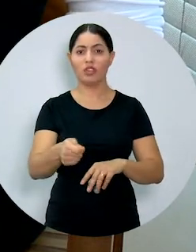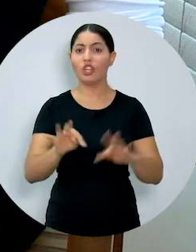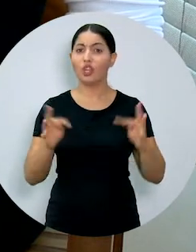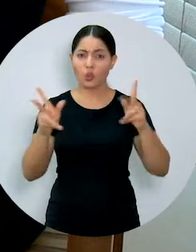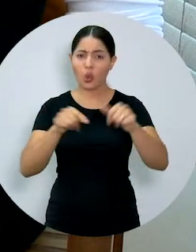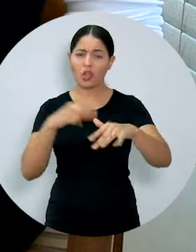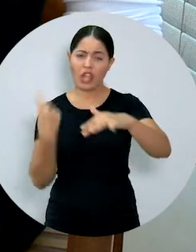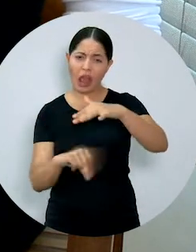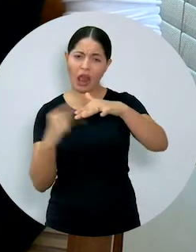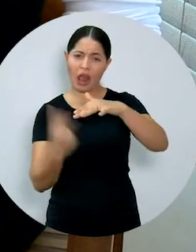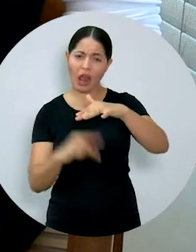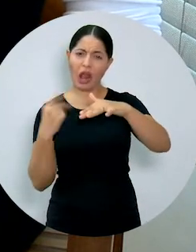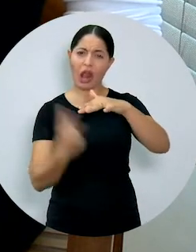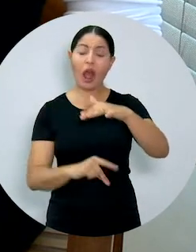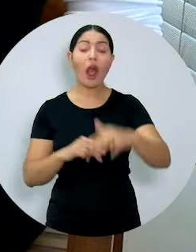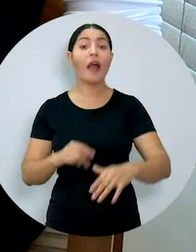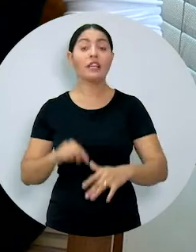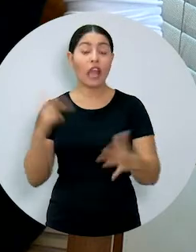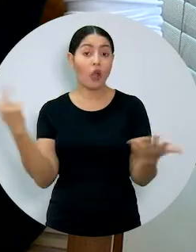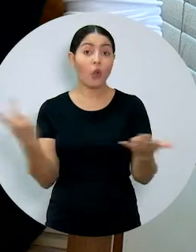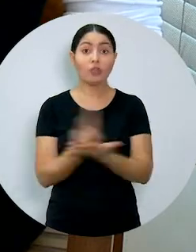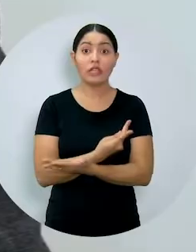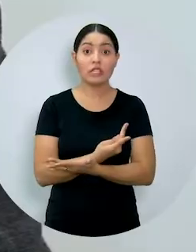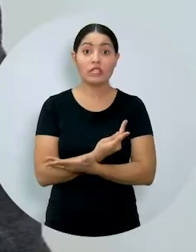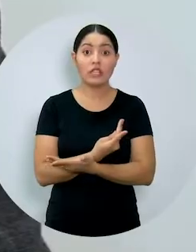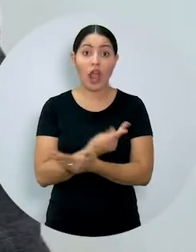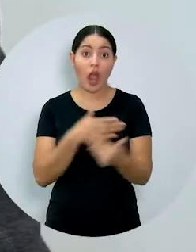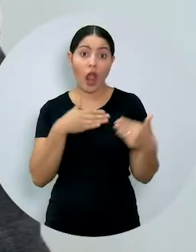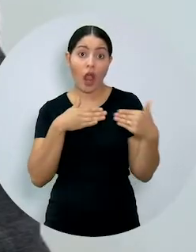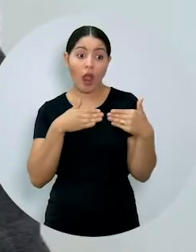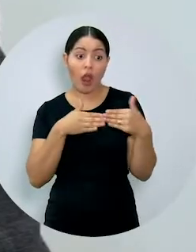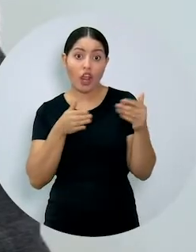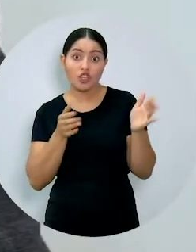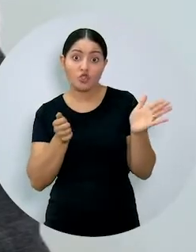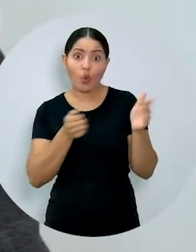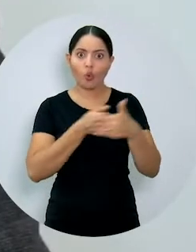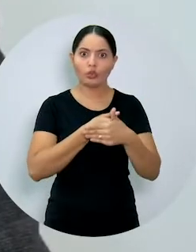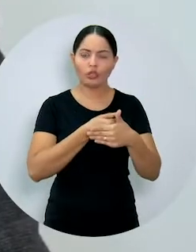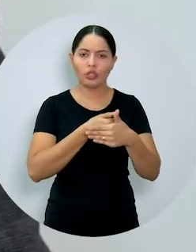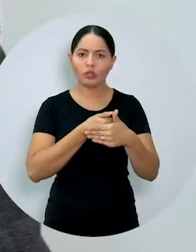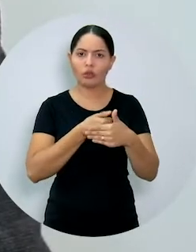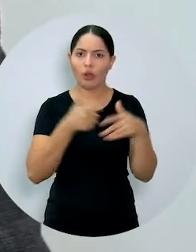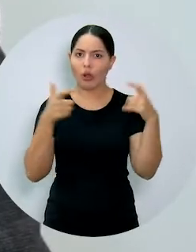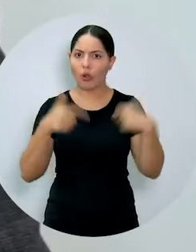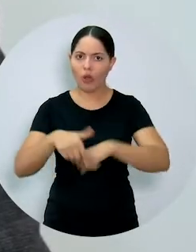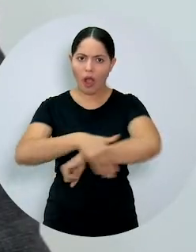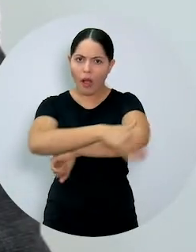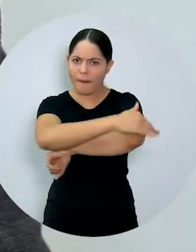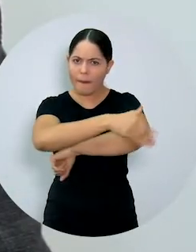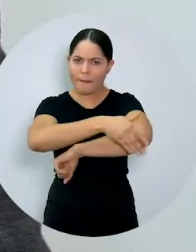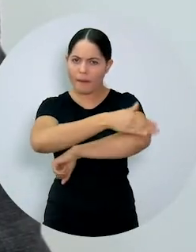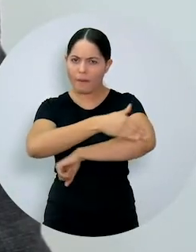infligidas nos porões da ditadura. A volta da democracia foi a